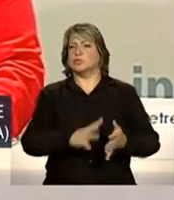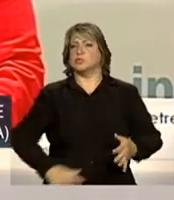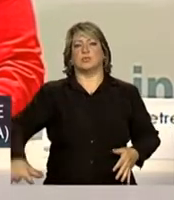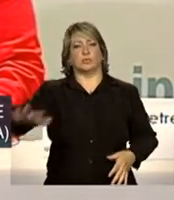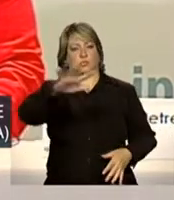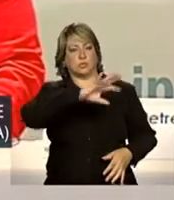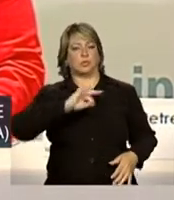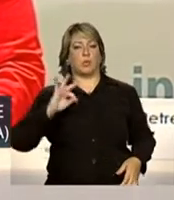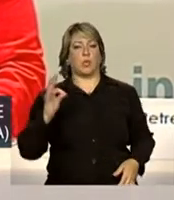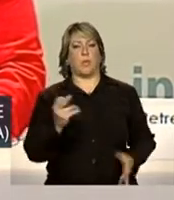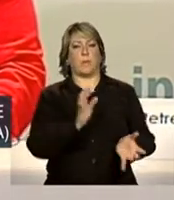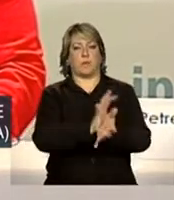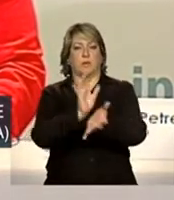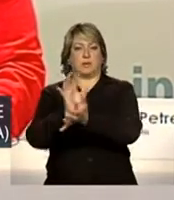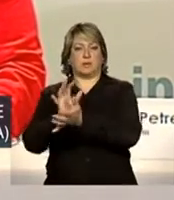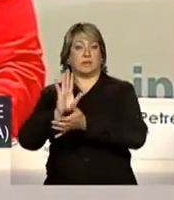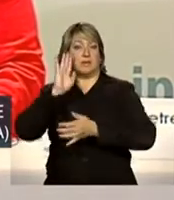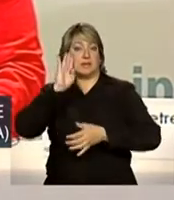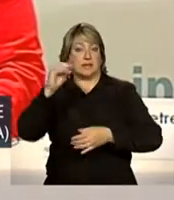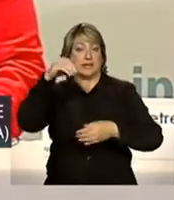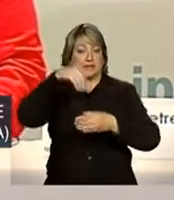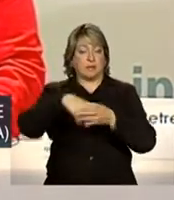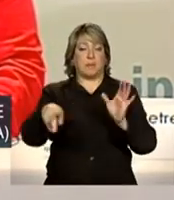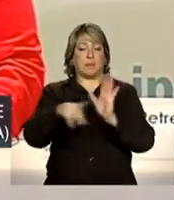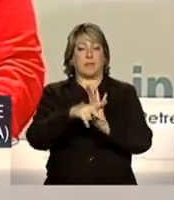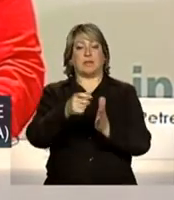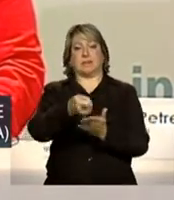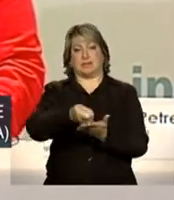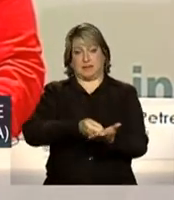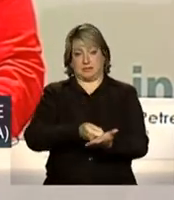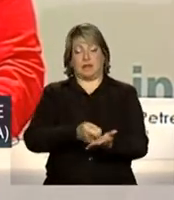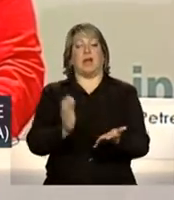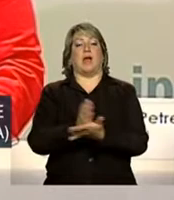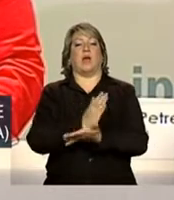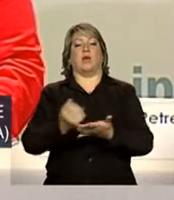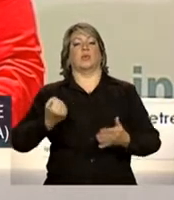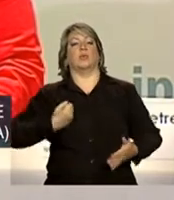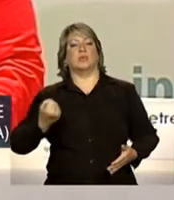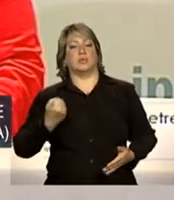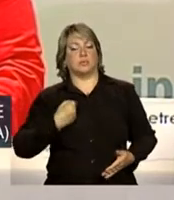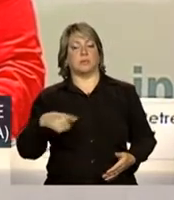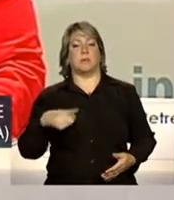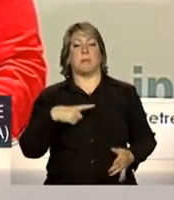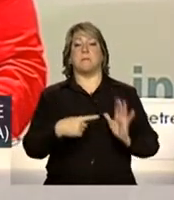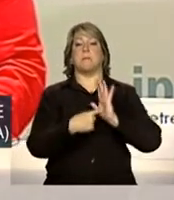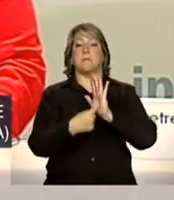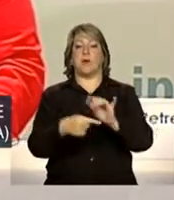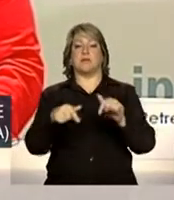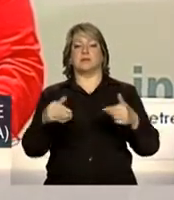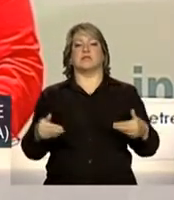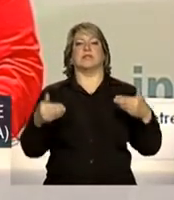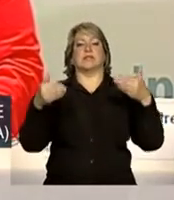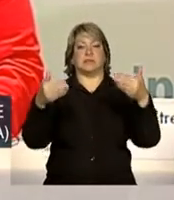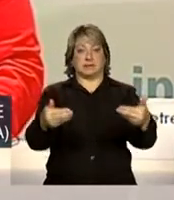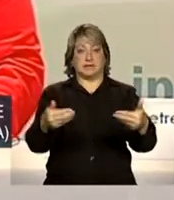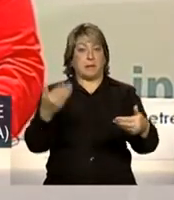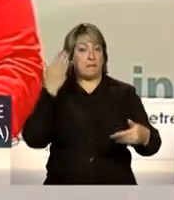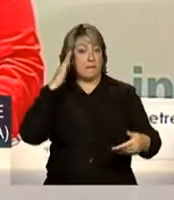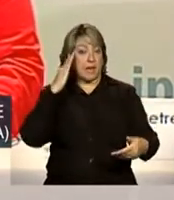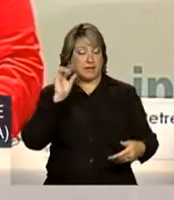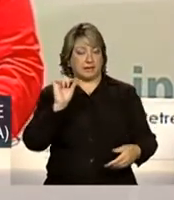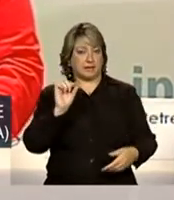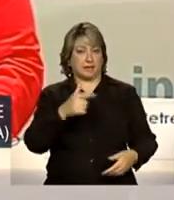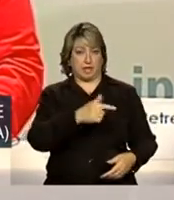diferentes modalidades, inclusive dos próprios textos. Alguns números expressam claramente esse avanço. Para se ter uma ideia,